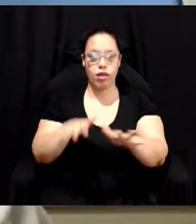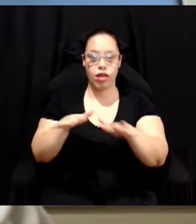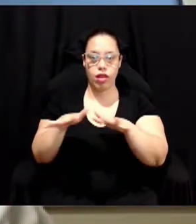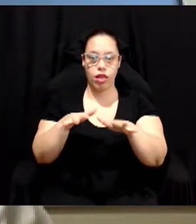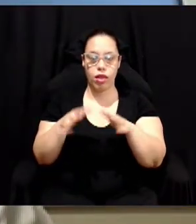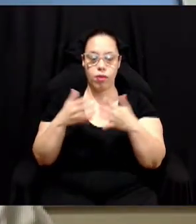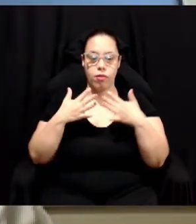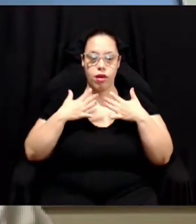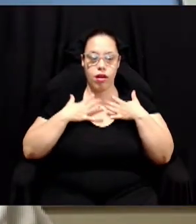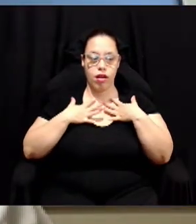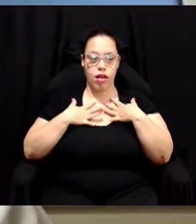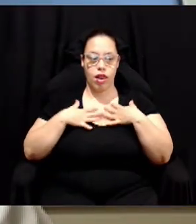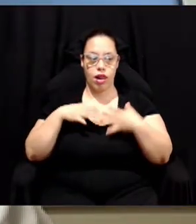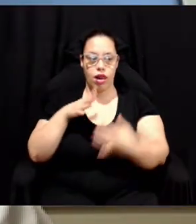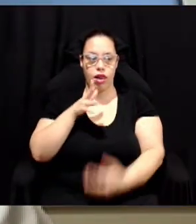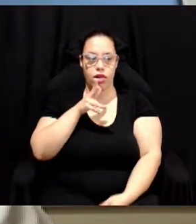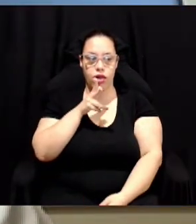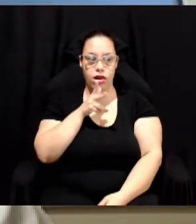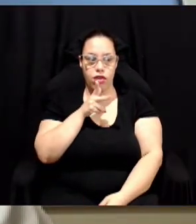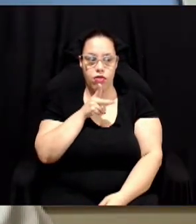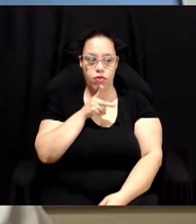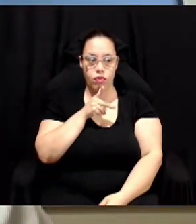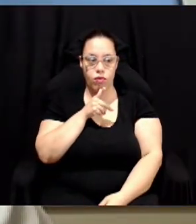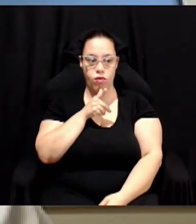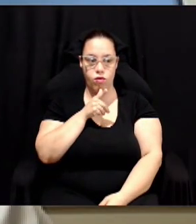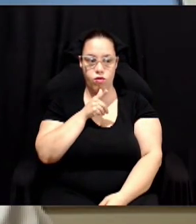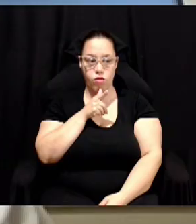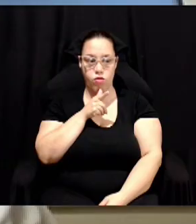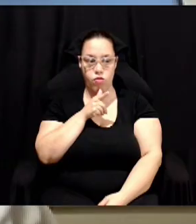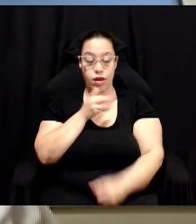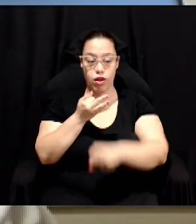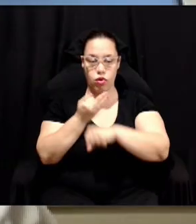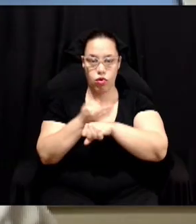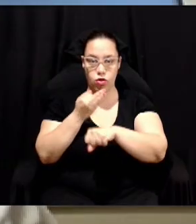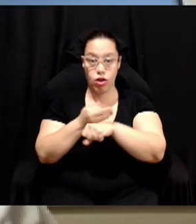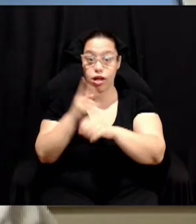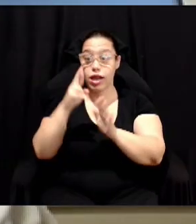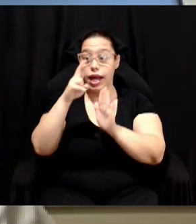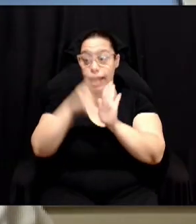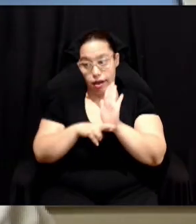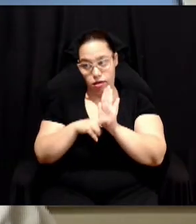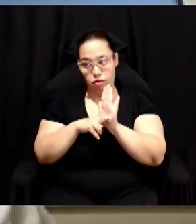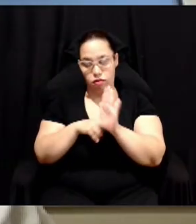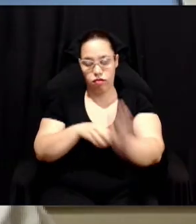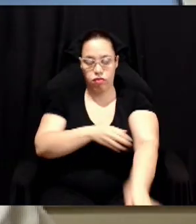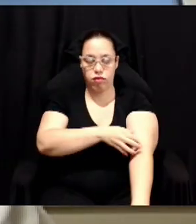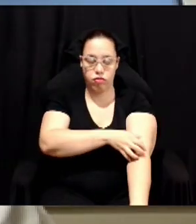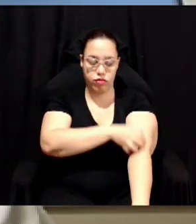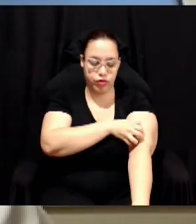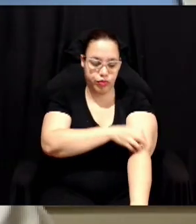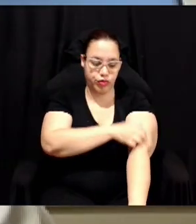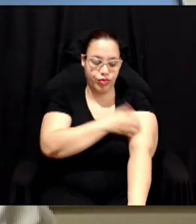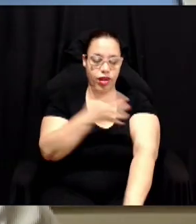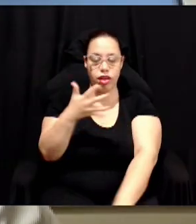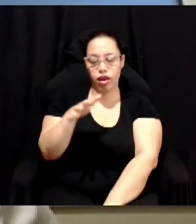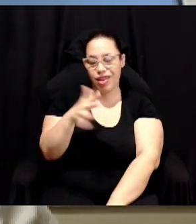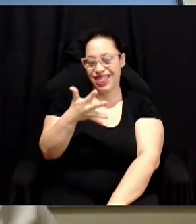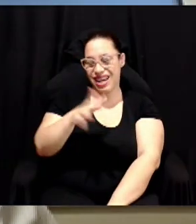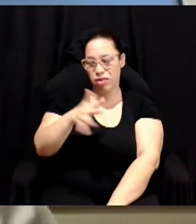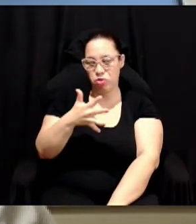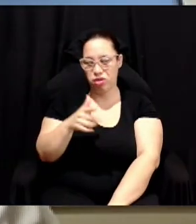lentos, os movimentos mais rígidos, todos, isso é regra. Agora, tremor nem todas têm.